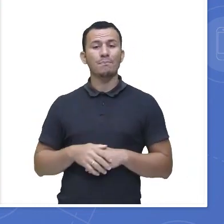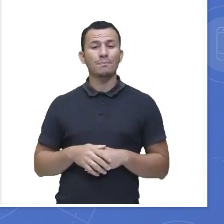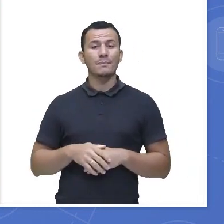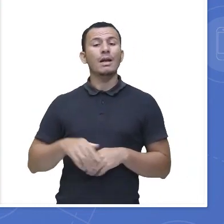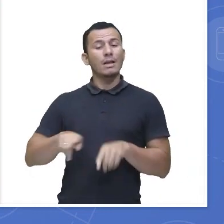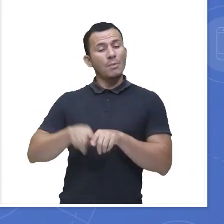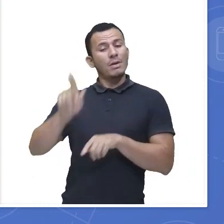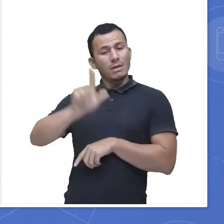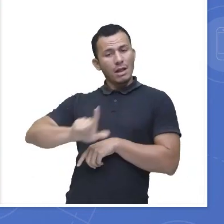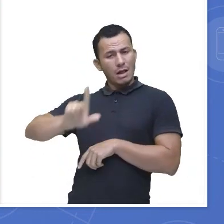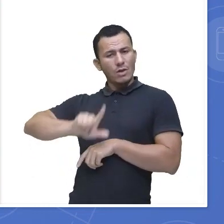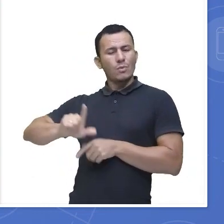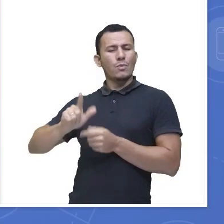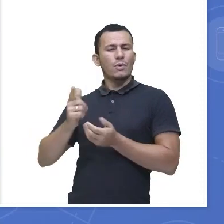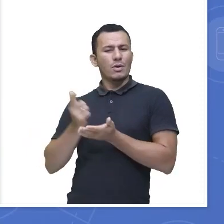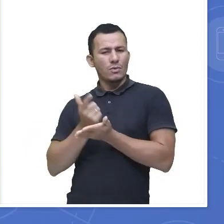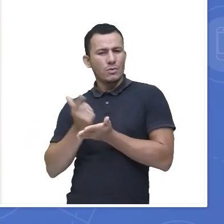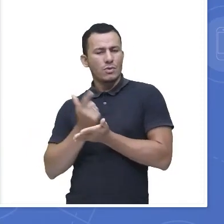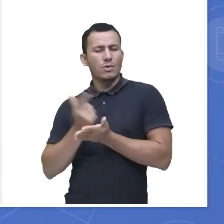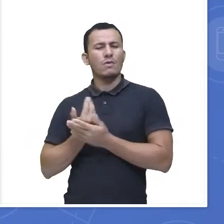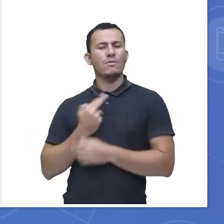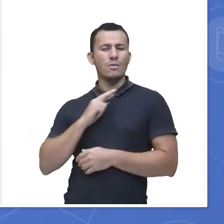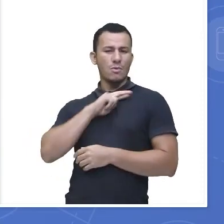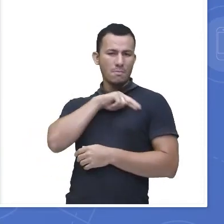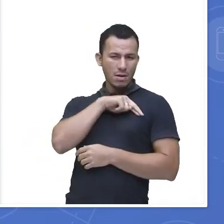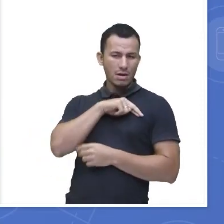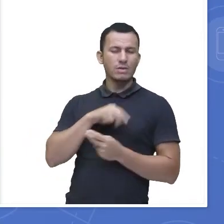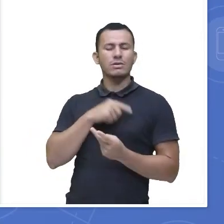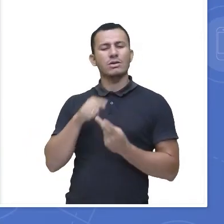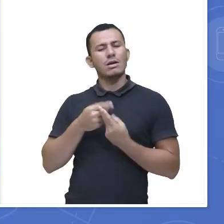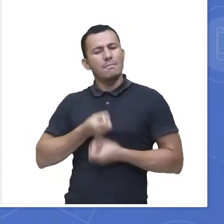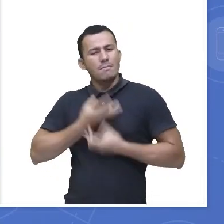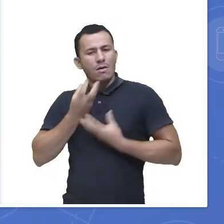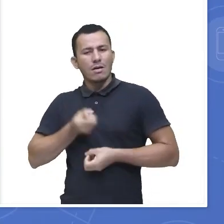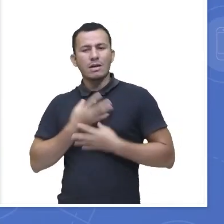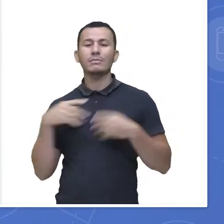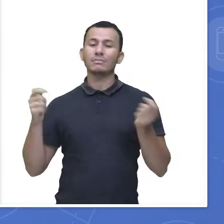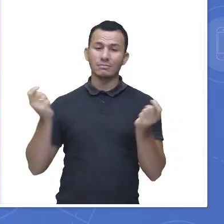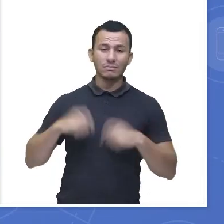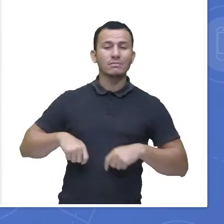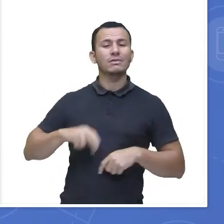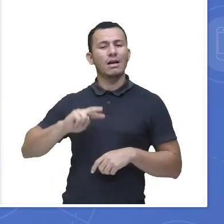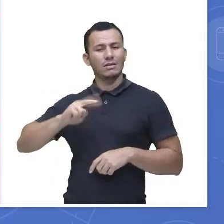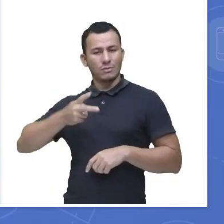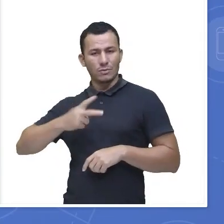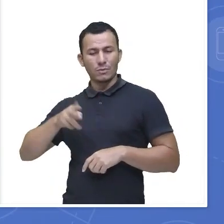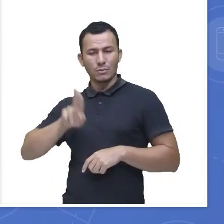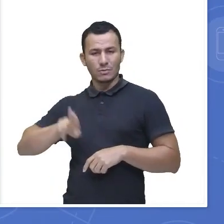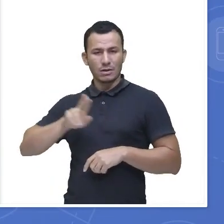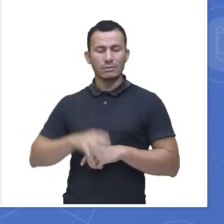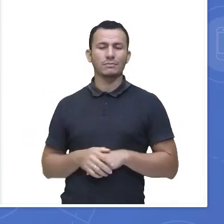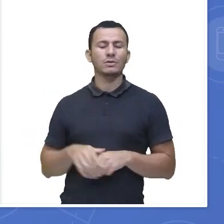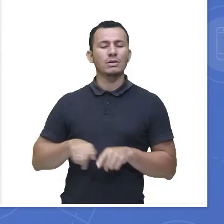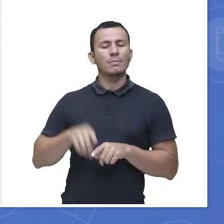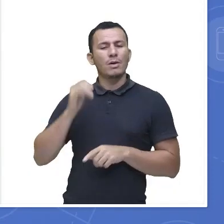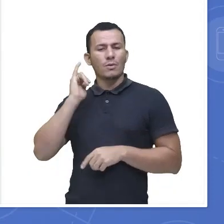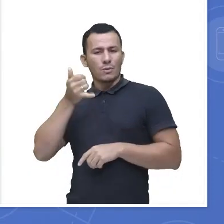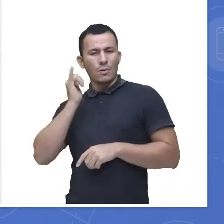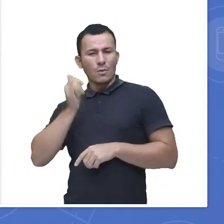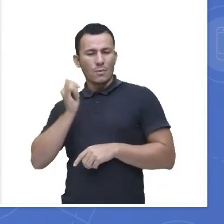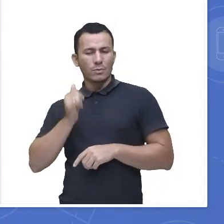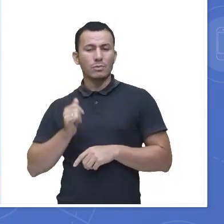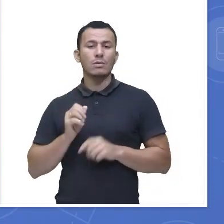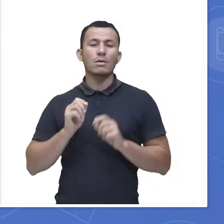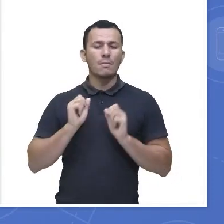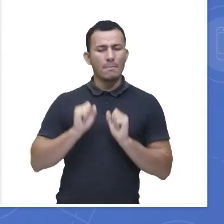literatura também, né? Nos romances, nos poemas, pode ser utilizada. Nos contos, ela pode ser utilizada. Por